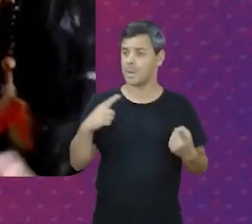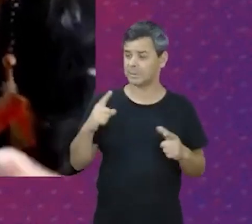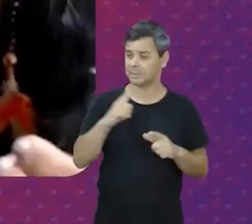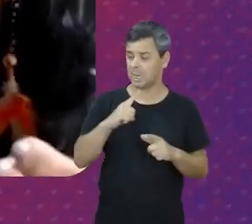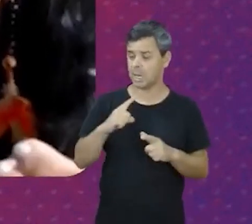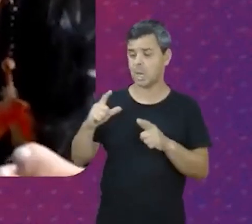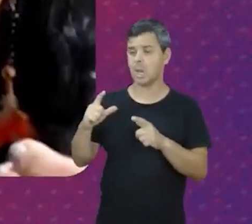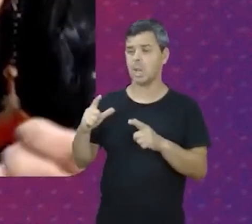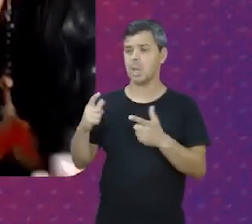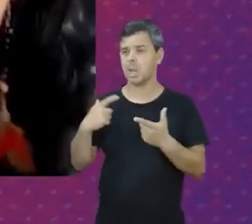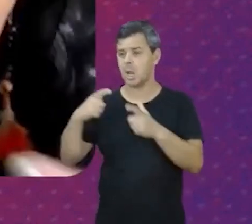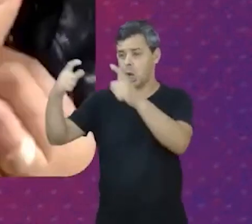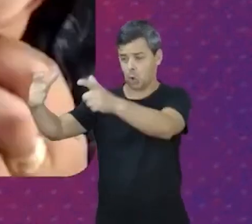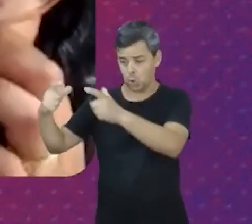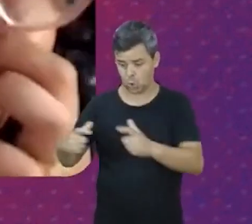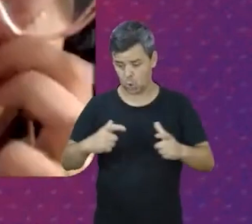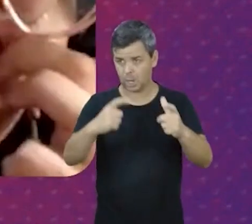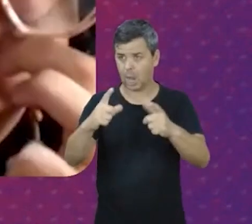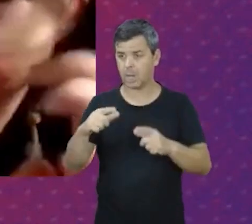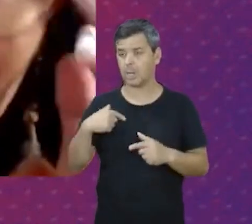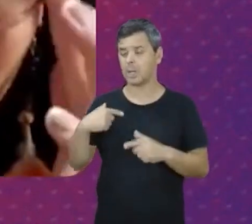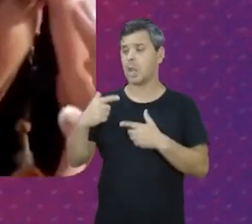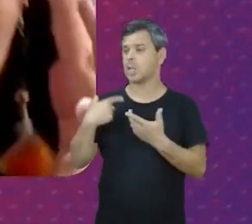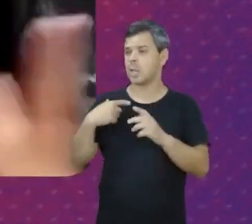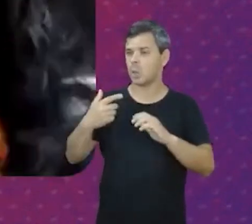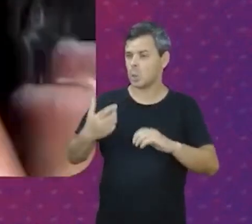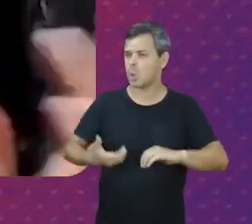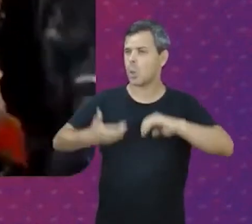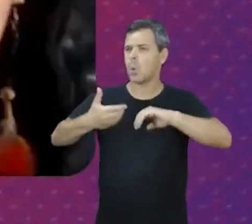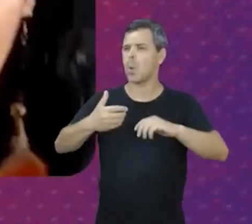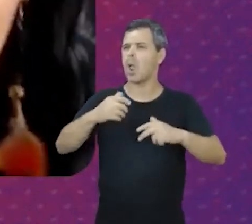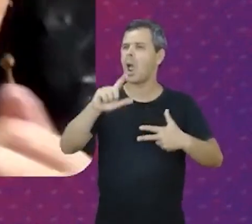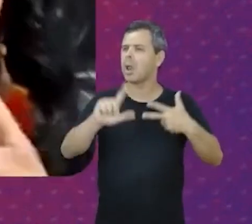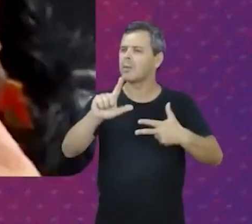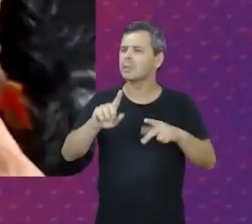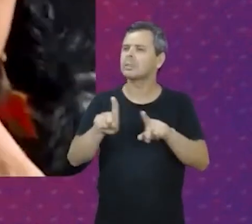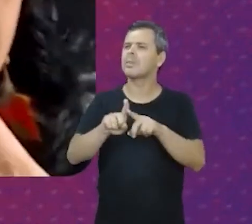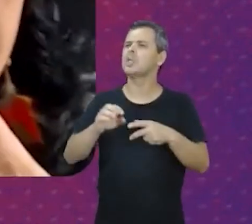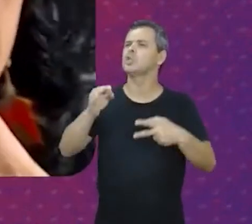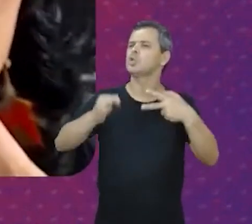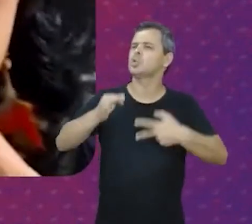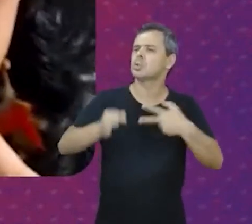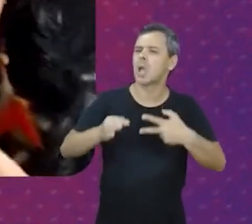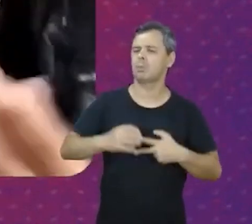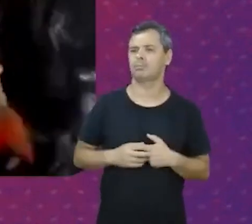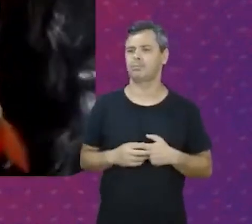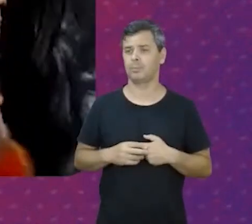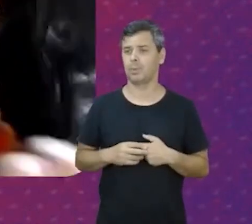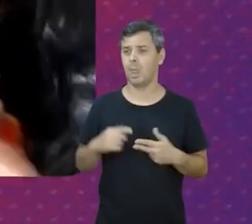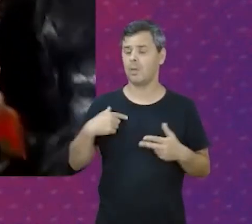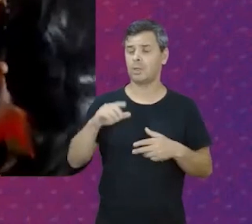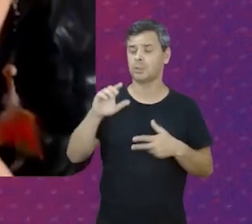espaços que, infelizmente, tem no parlamento, às vezes no judiciário, às vezes